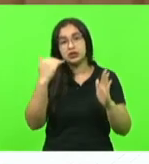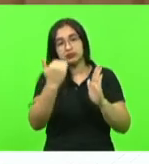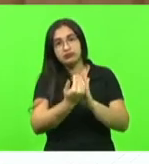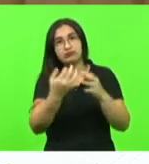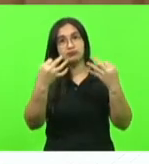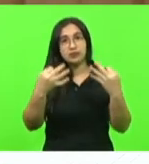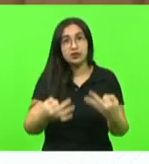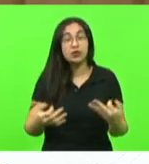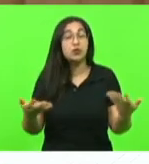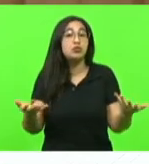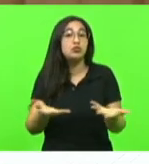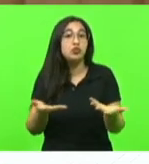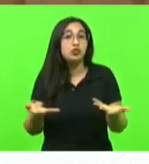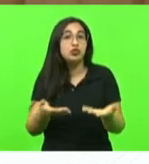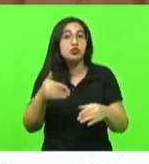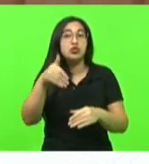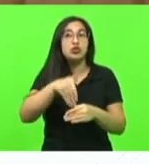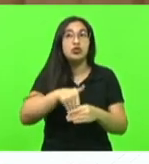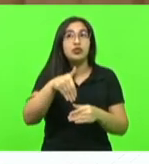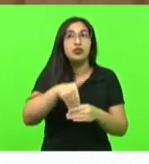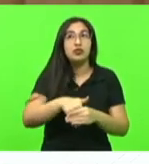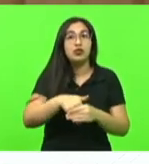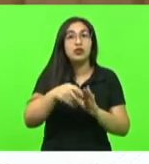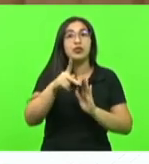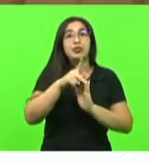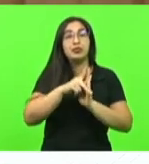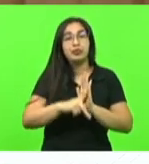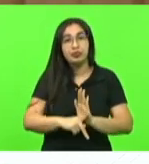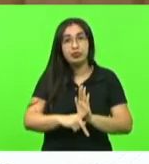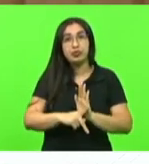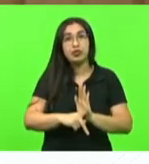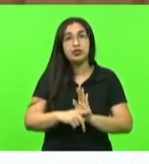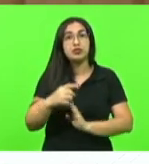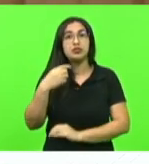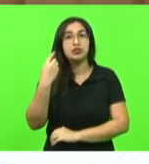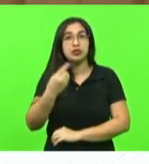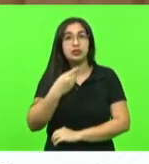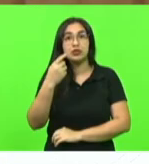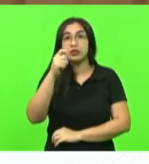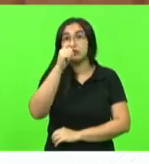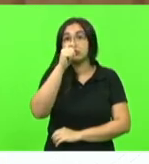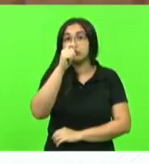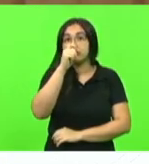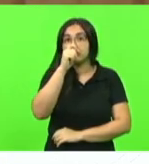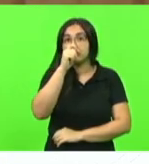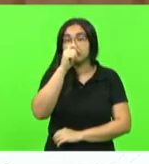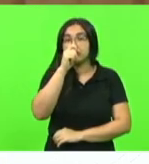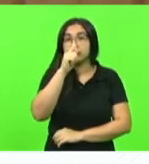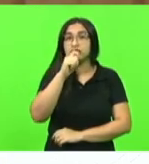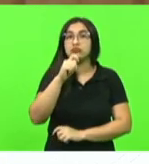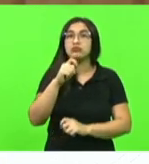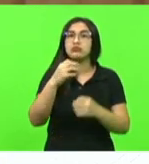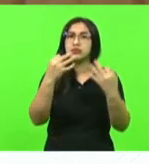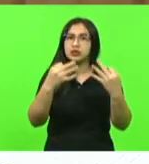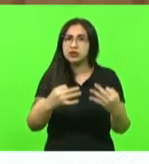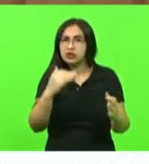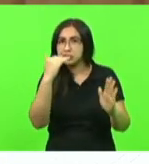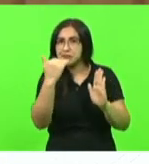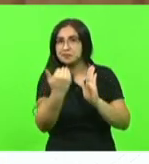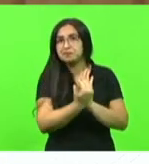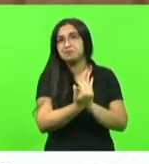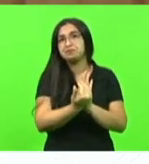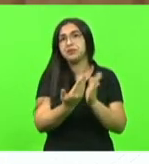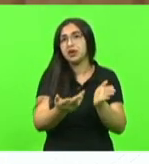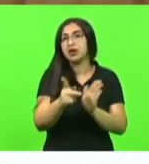nós estamos votando um projeto do deputado João Amin para regulamentar esse